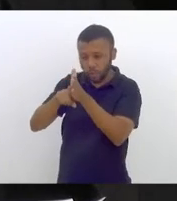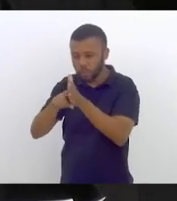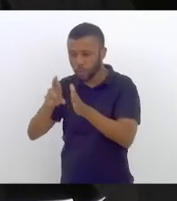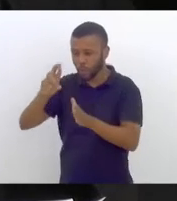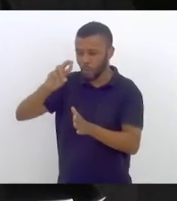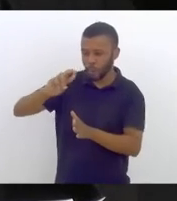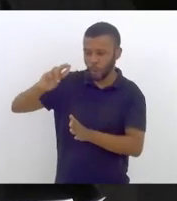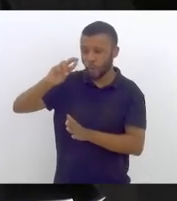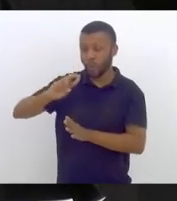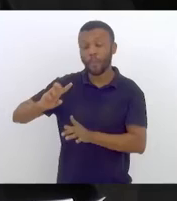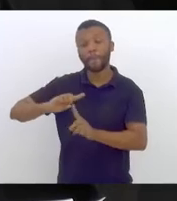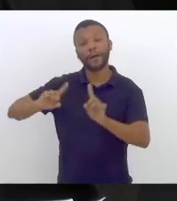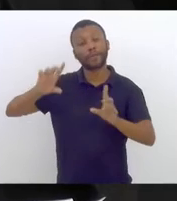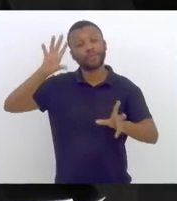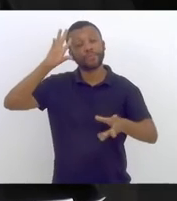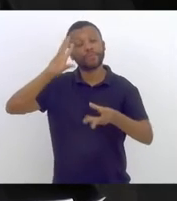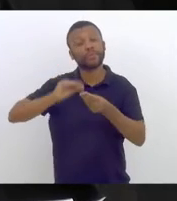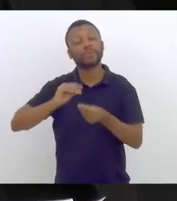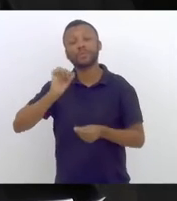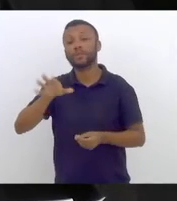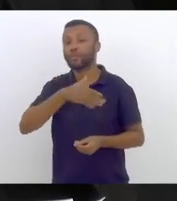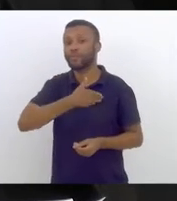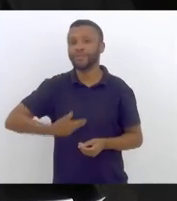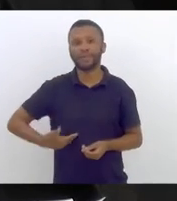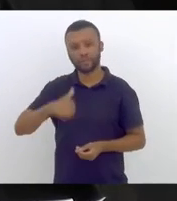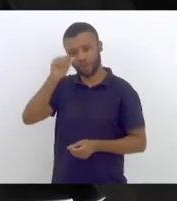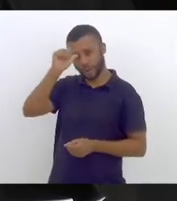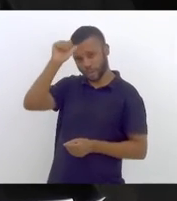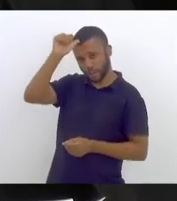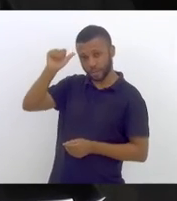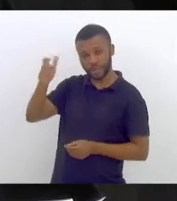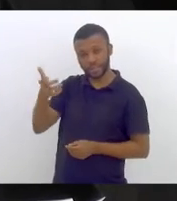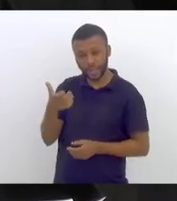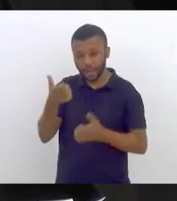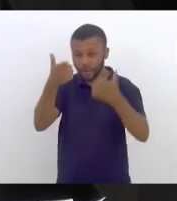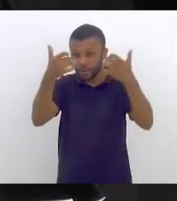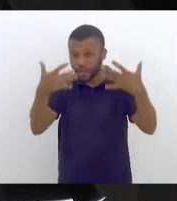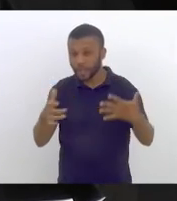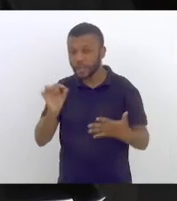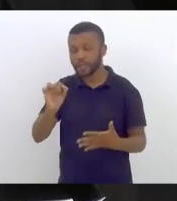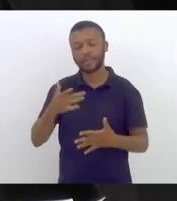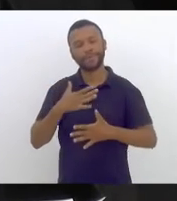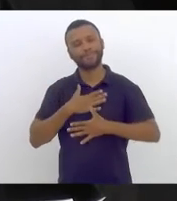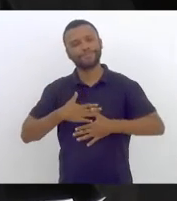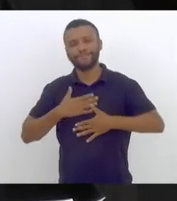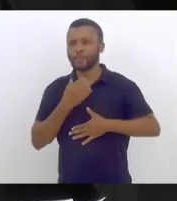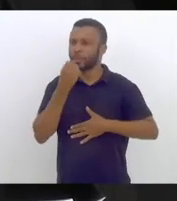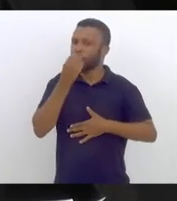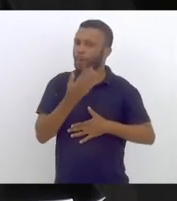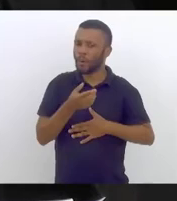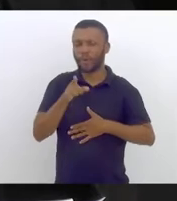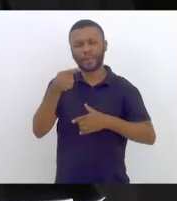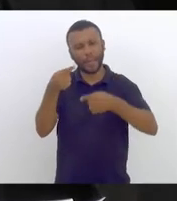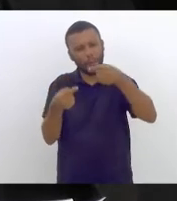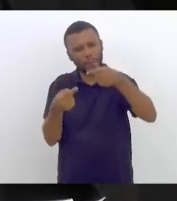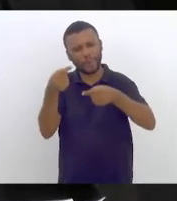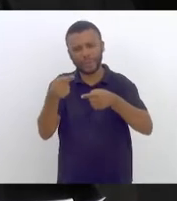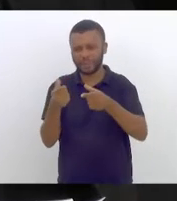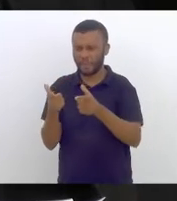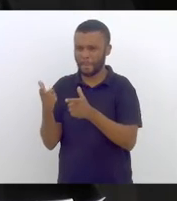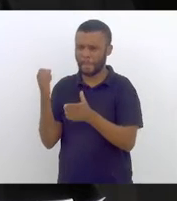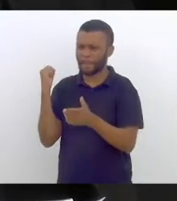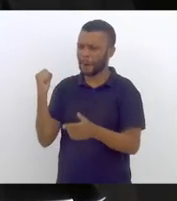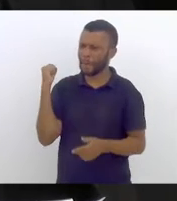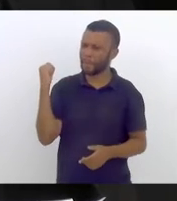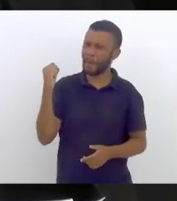se o governador Cláudio Castro, com isso, quer dizer que está satisfeito com esta necropolítica de segurança pública que